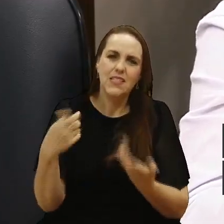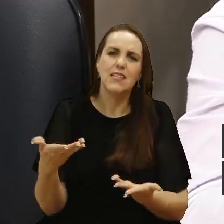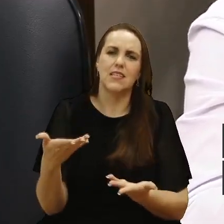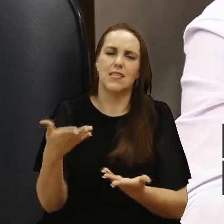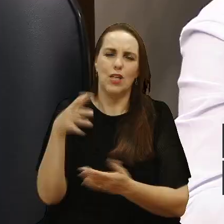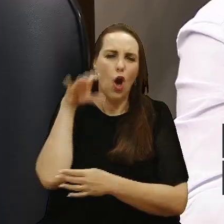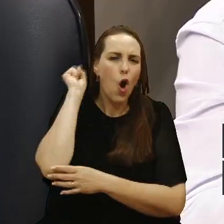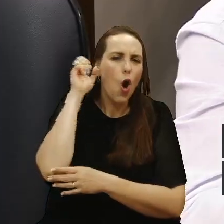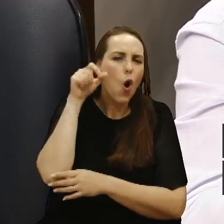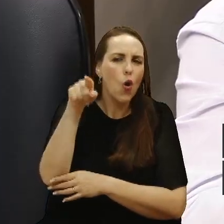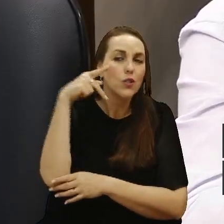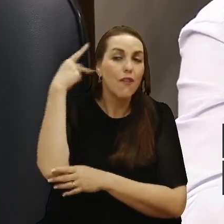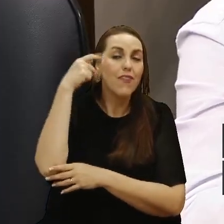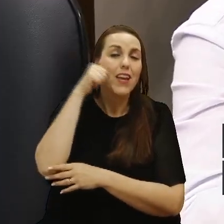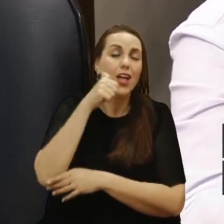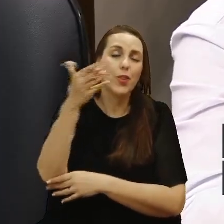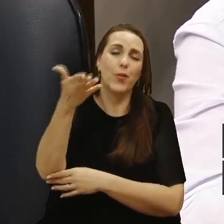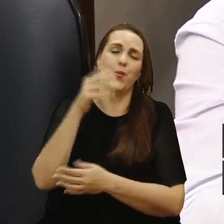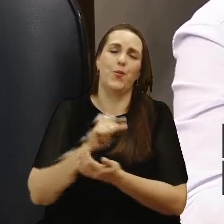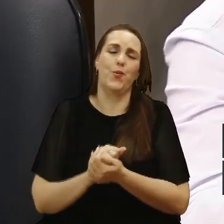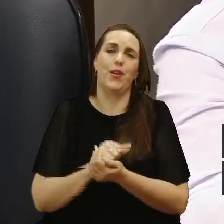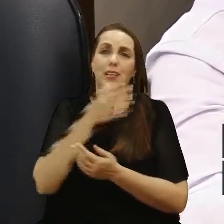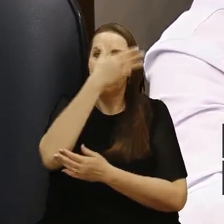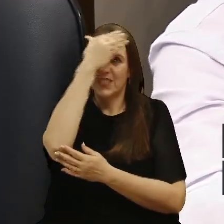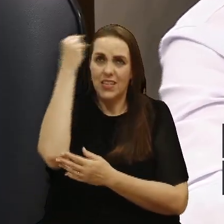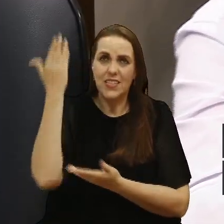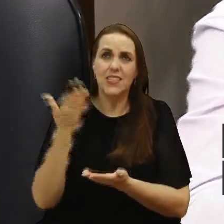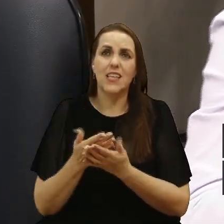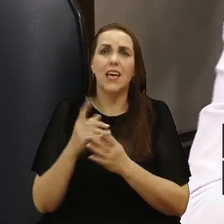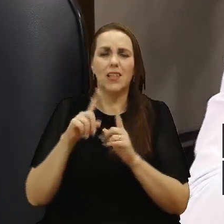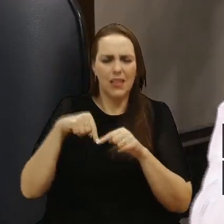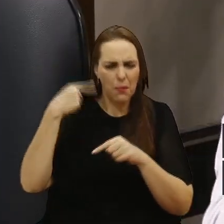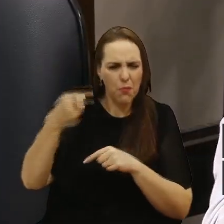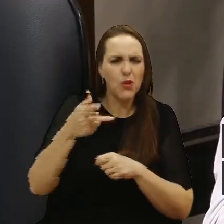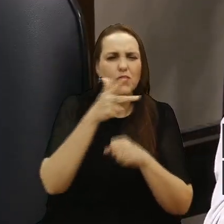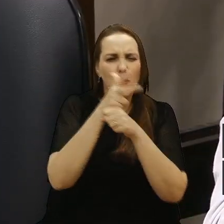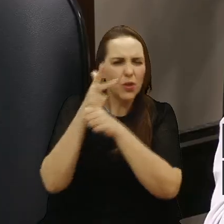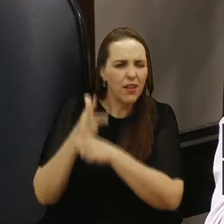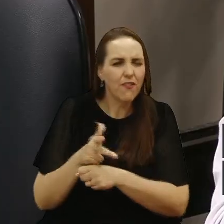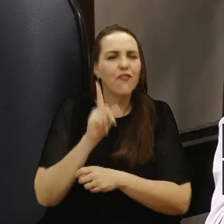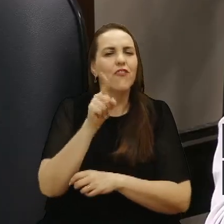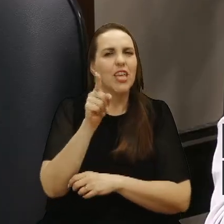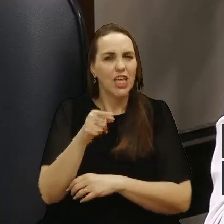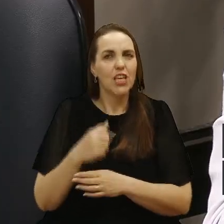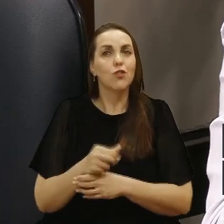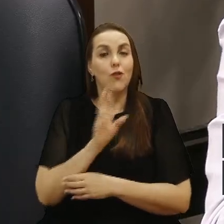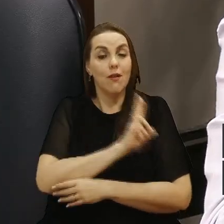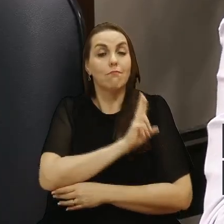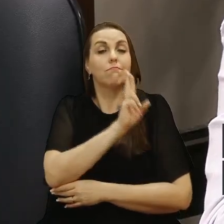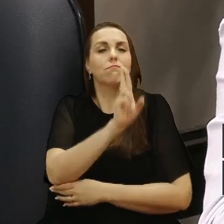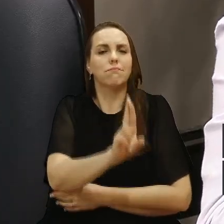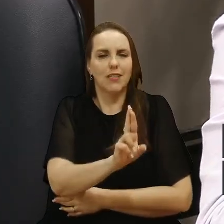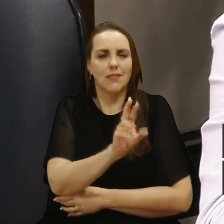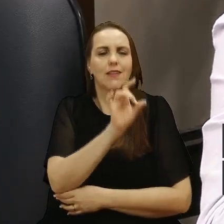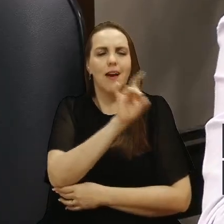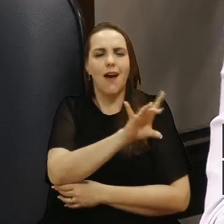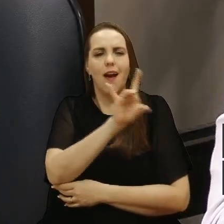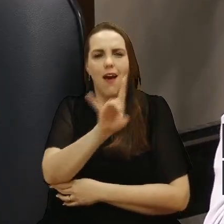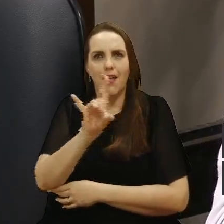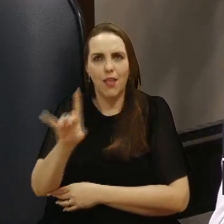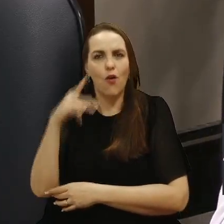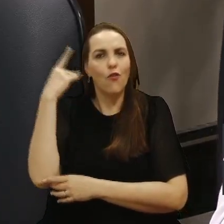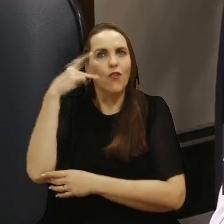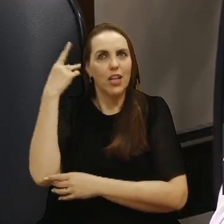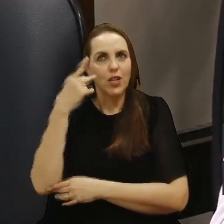estão esquecendo, hoje eu vou botar um vídeo na sequência que vai ficar claro, uma coisa que estão esquecendo, a representatividade dos vereadores, a Câmara